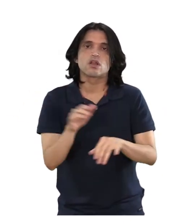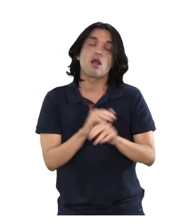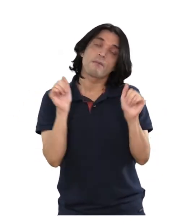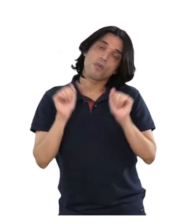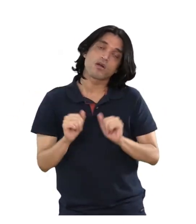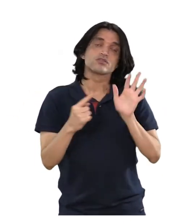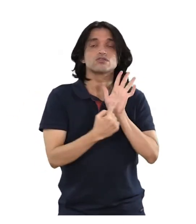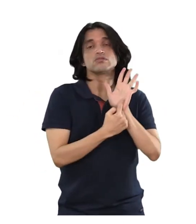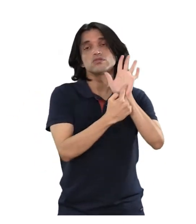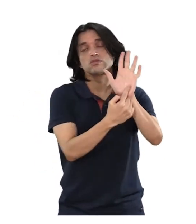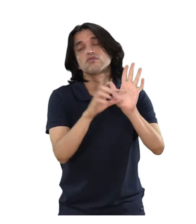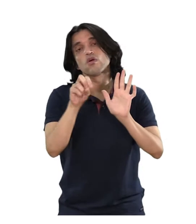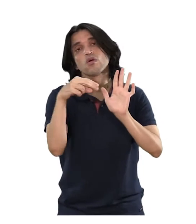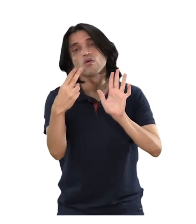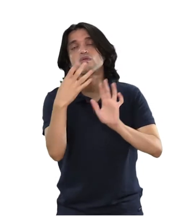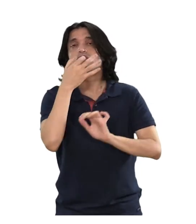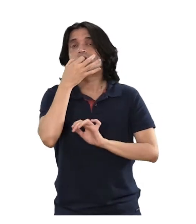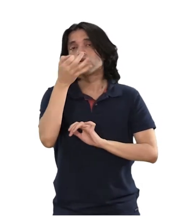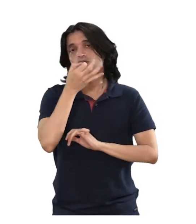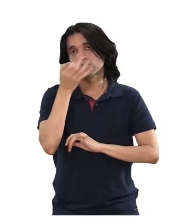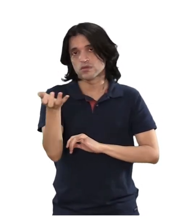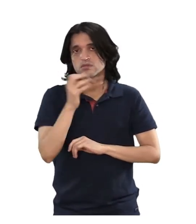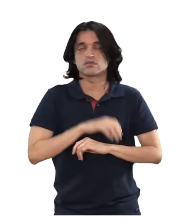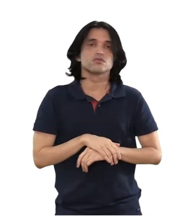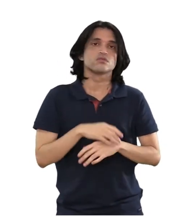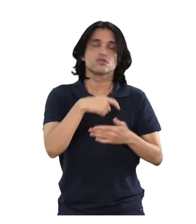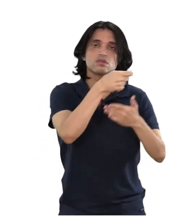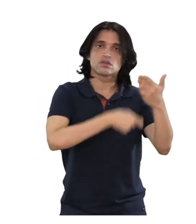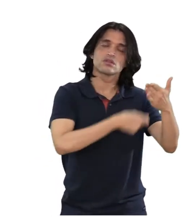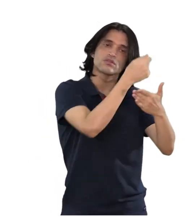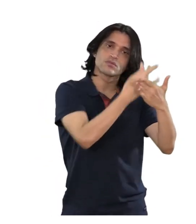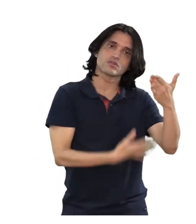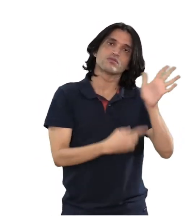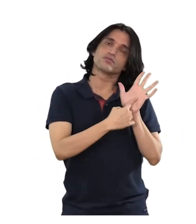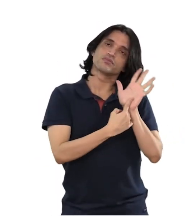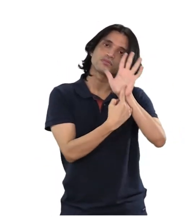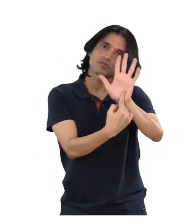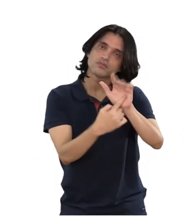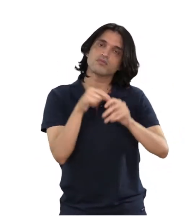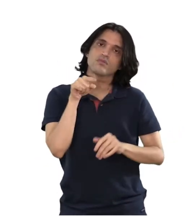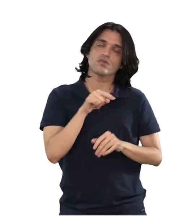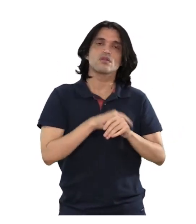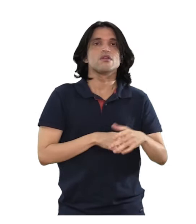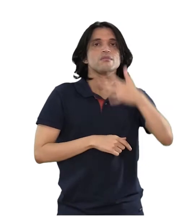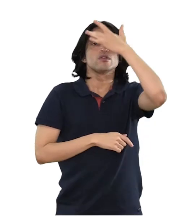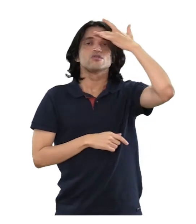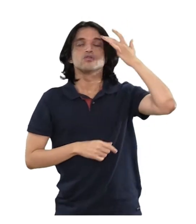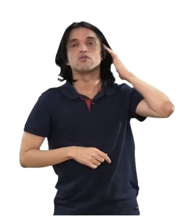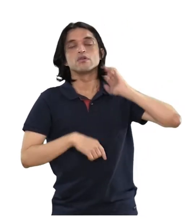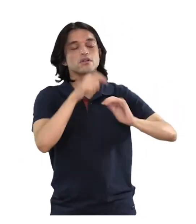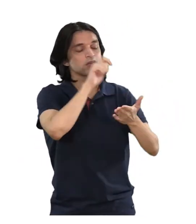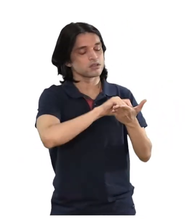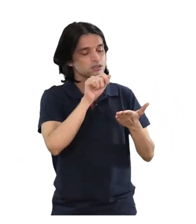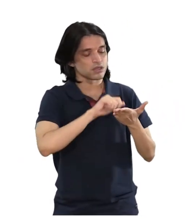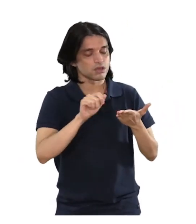ser expositivo ou argumentativo. Na dissertação expositiva, o autor é um representante de